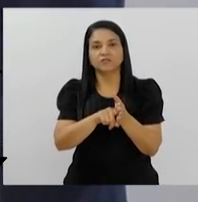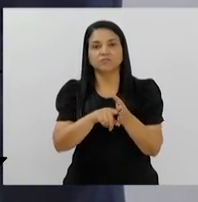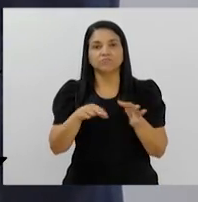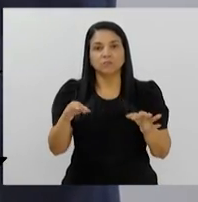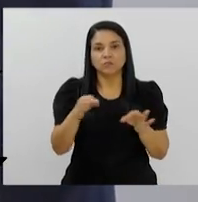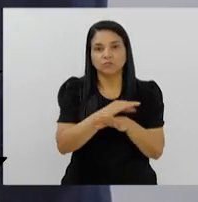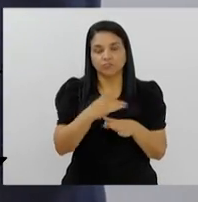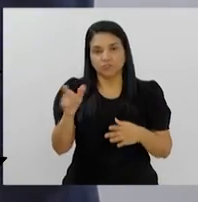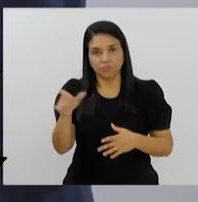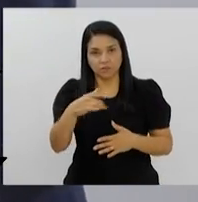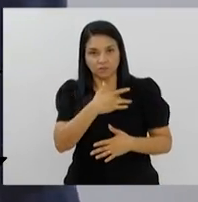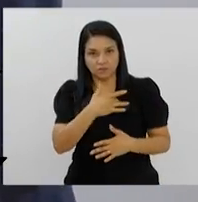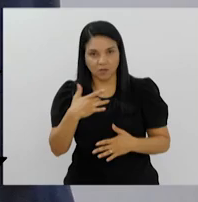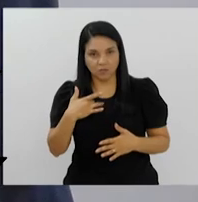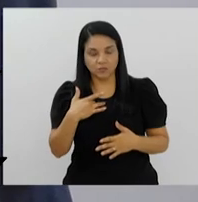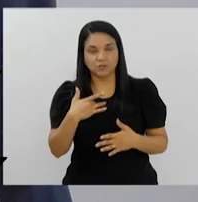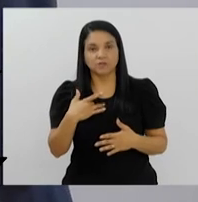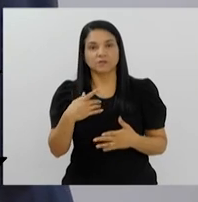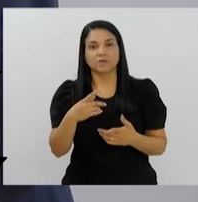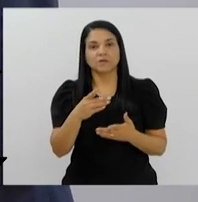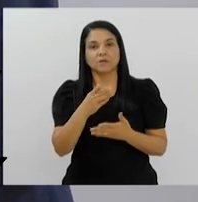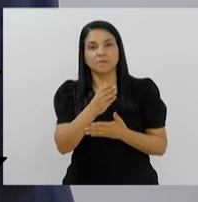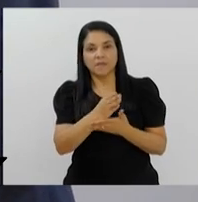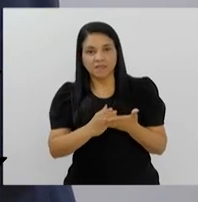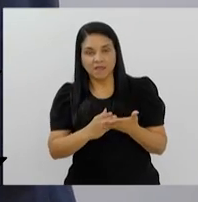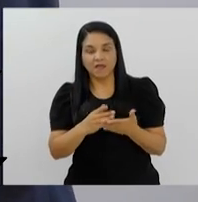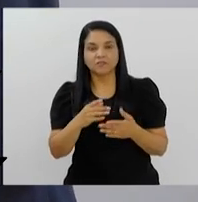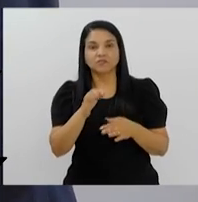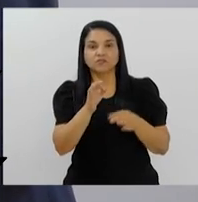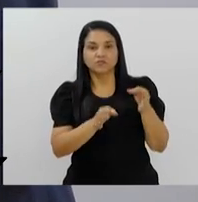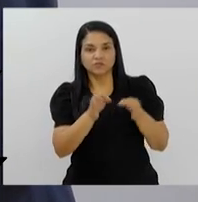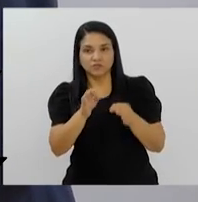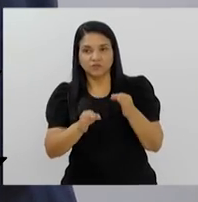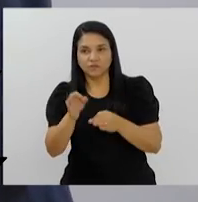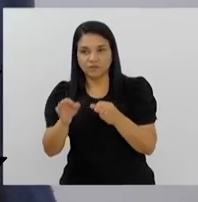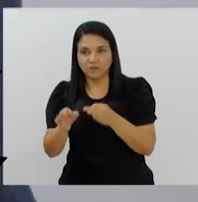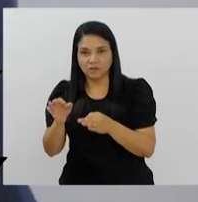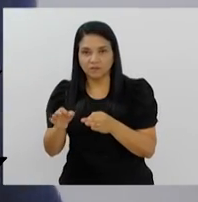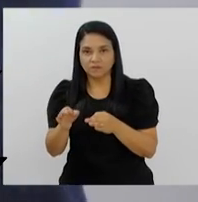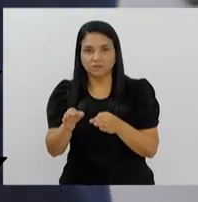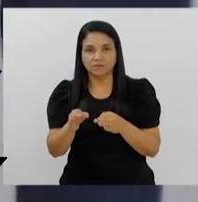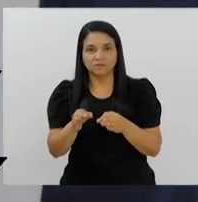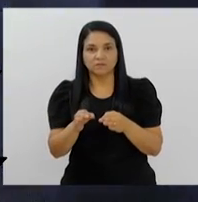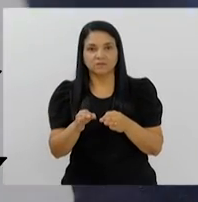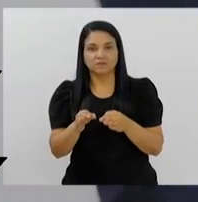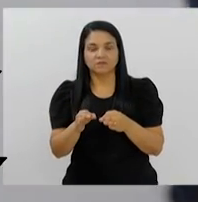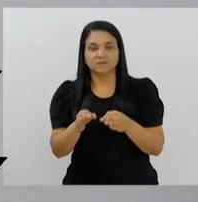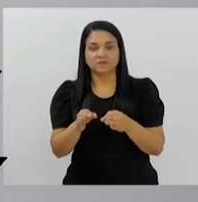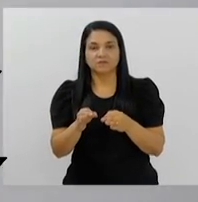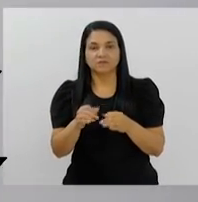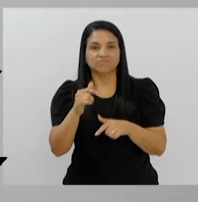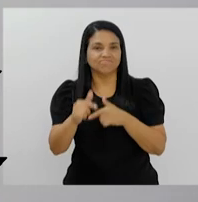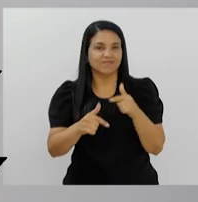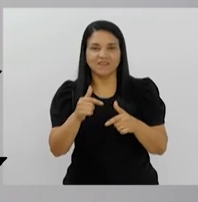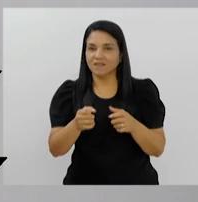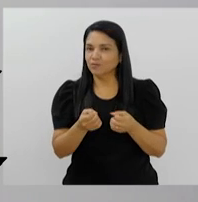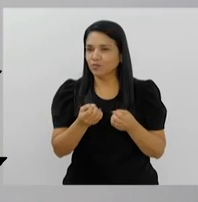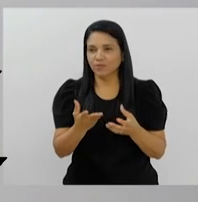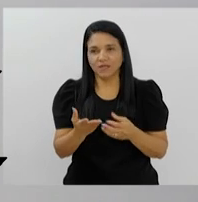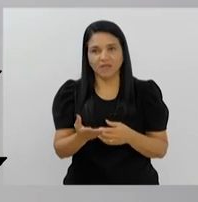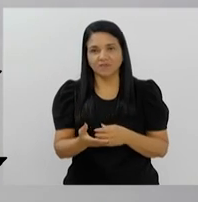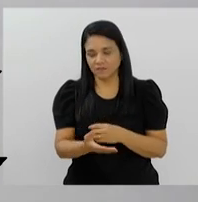demora injustificada risco dano físico ou malestar decorrente da prestação do serviço da utilização